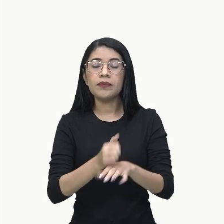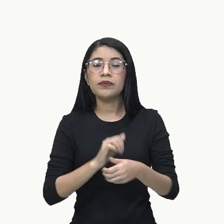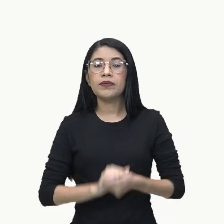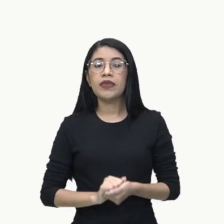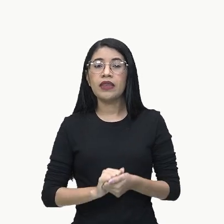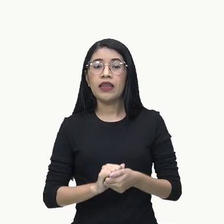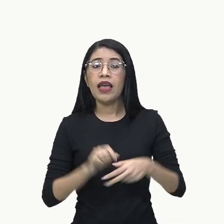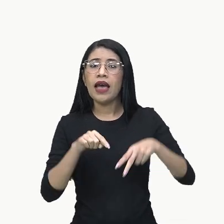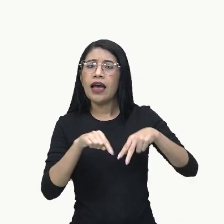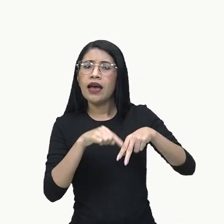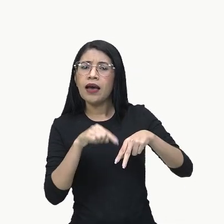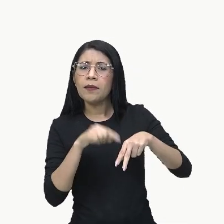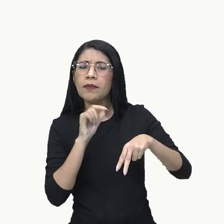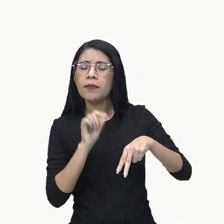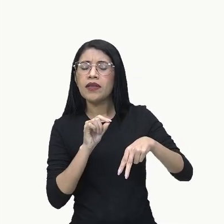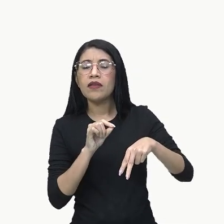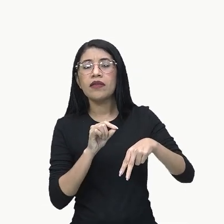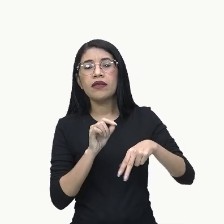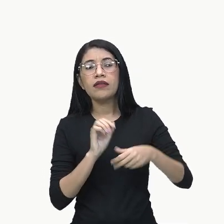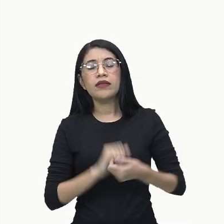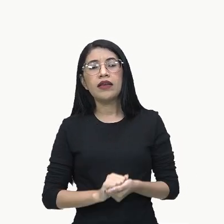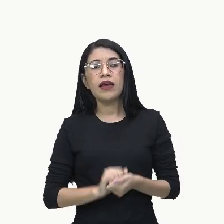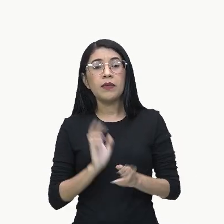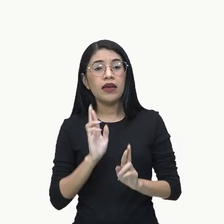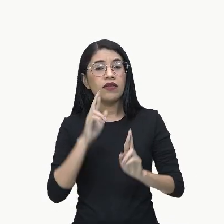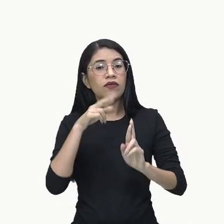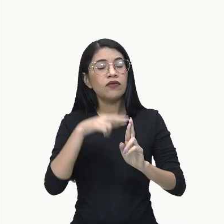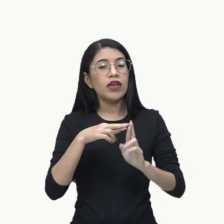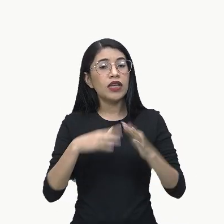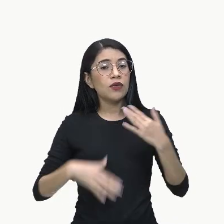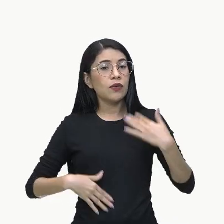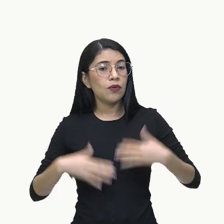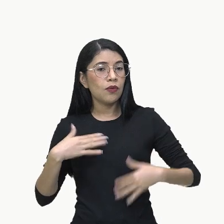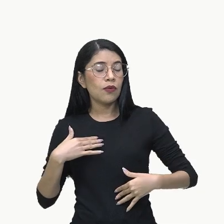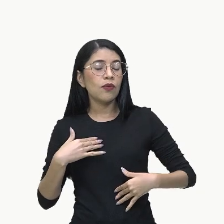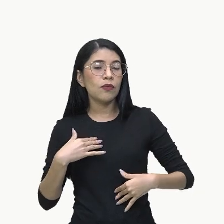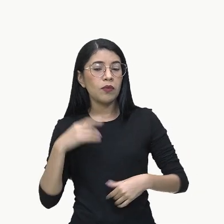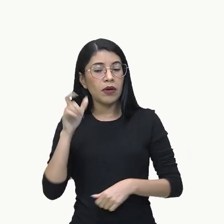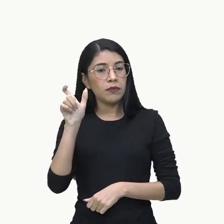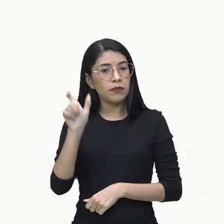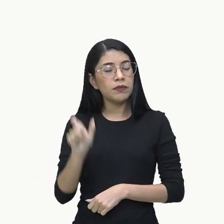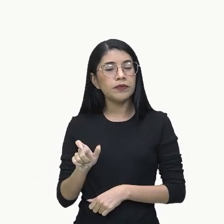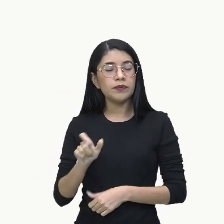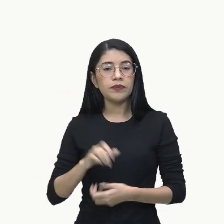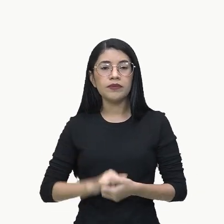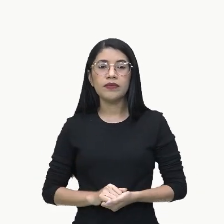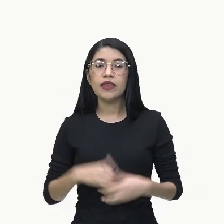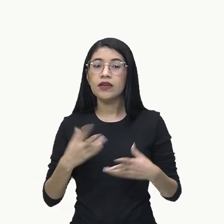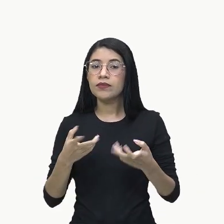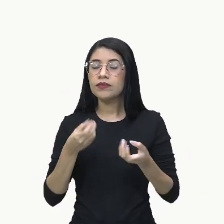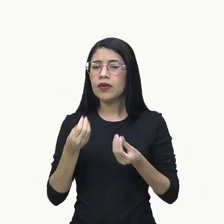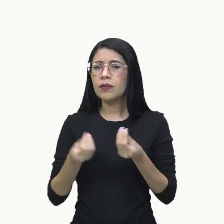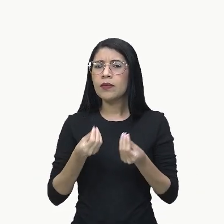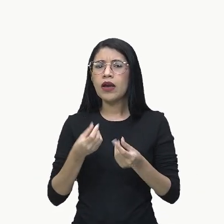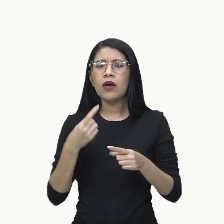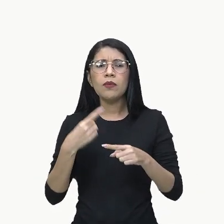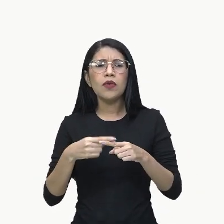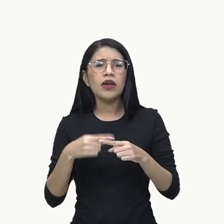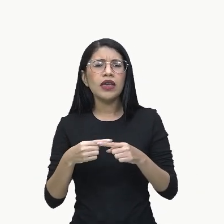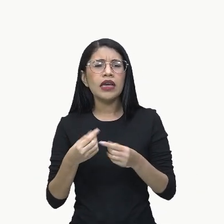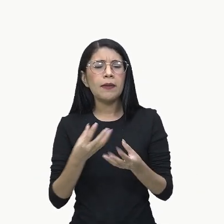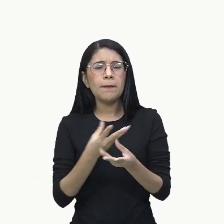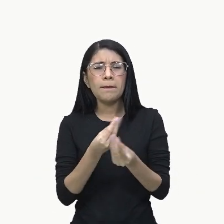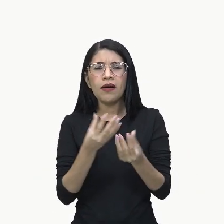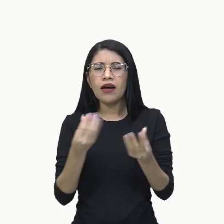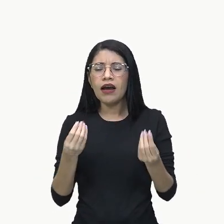gente, a parte de um corpo para referir-se ao próprio corpo, à própria pessoa. Nota, ele fala: para que tanta perna? Não seria